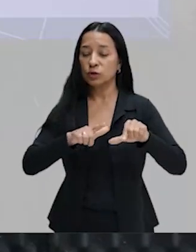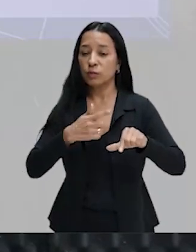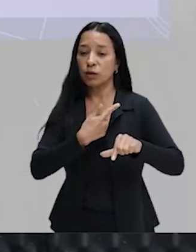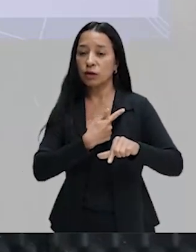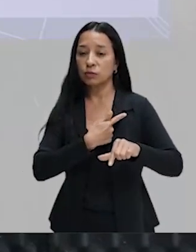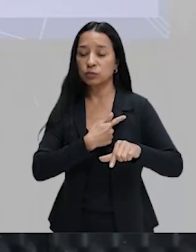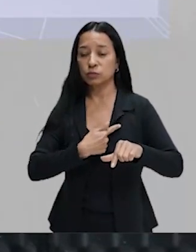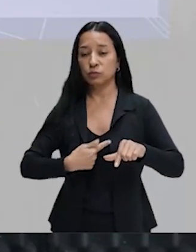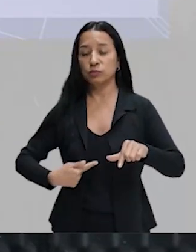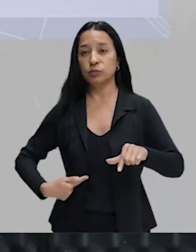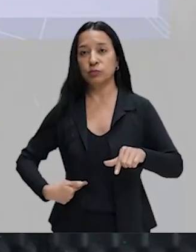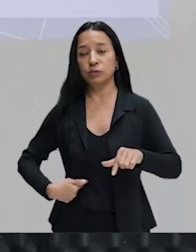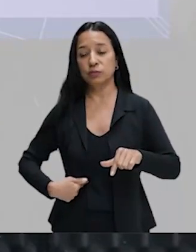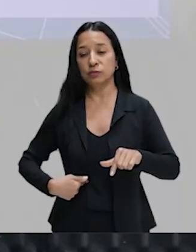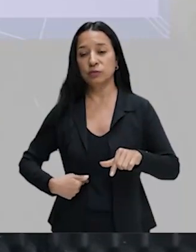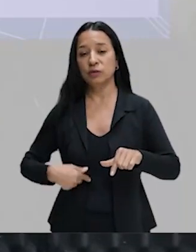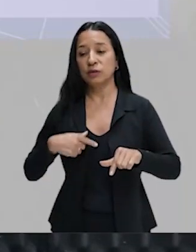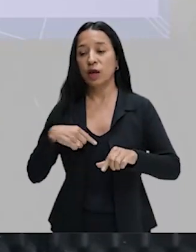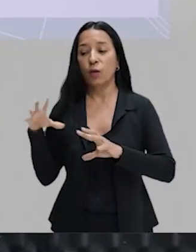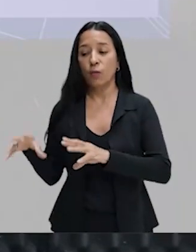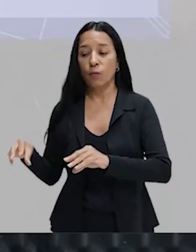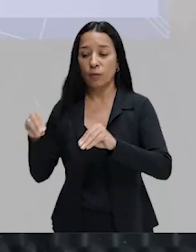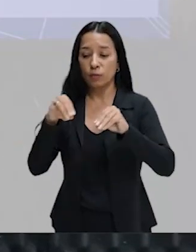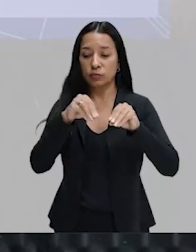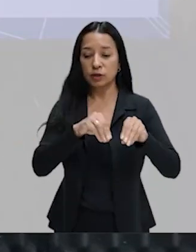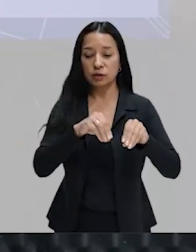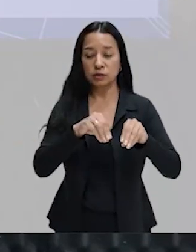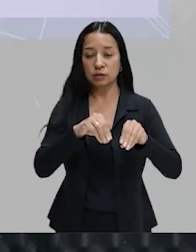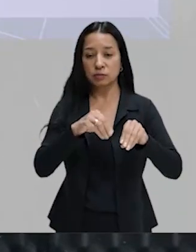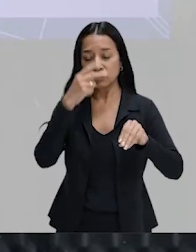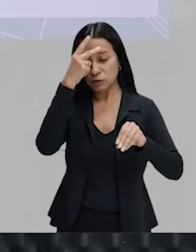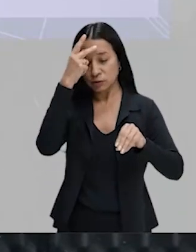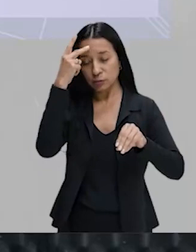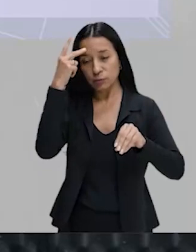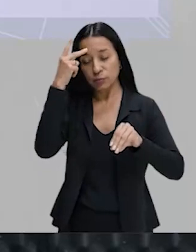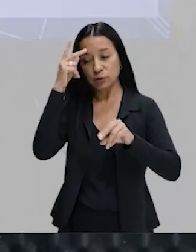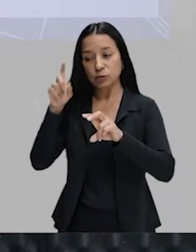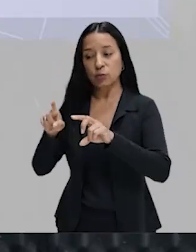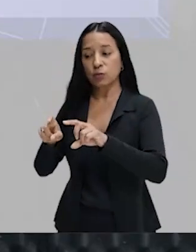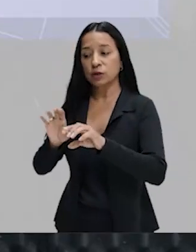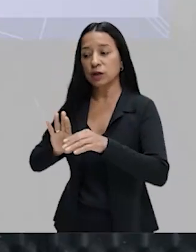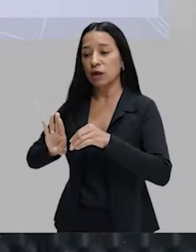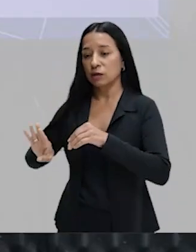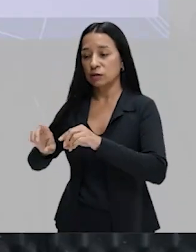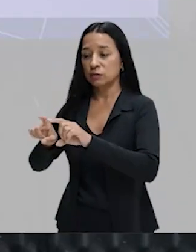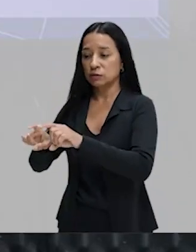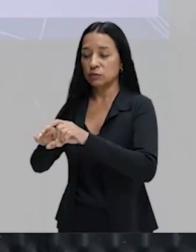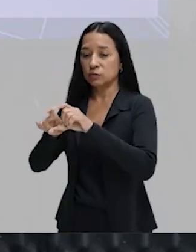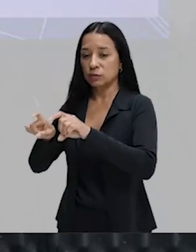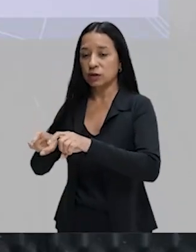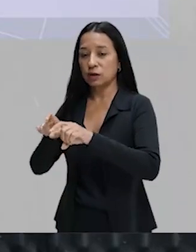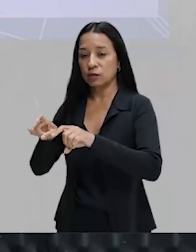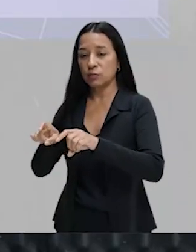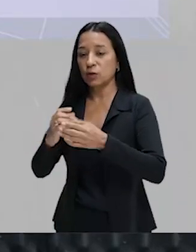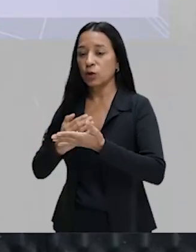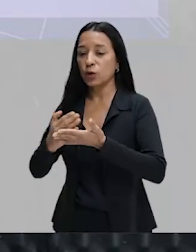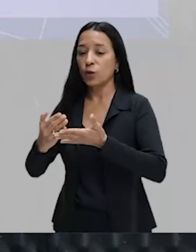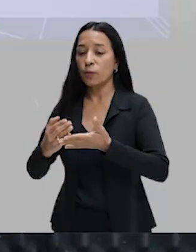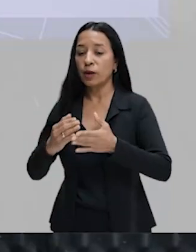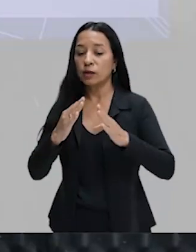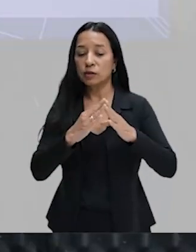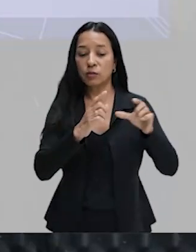êxodo rural. As pessoas deixam o campo e passam a habitar nos centros urbanos. Isso gera a